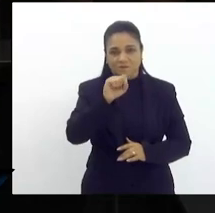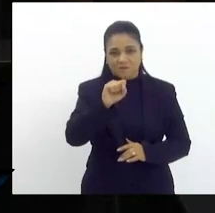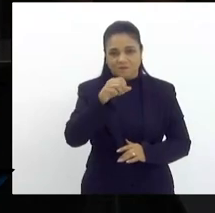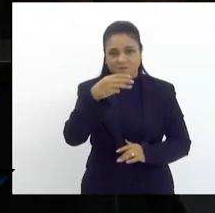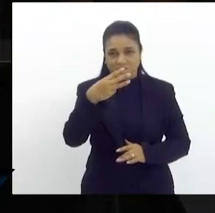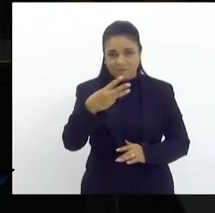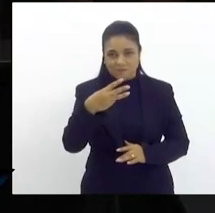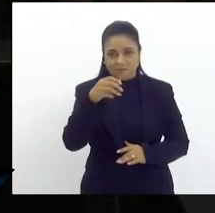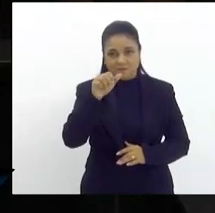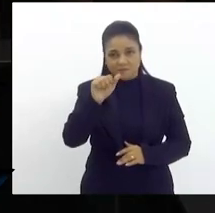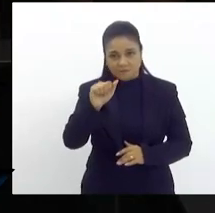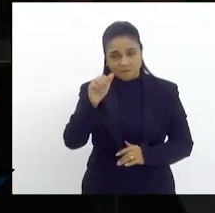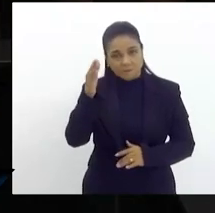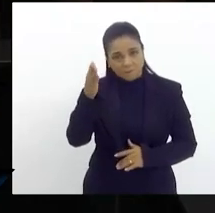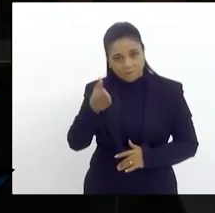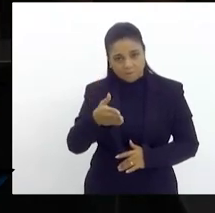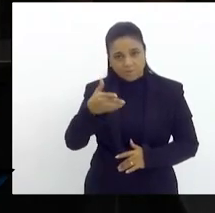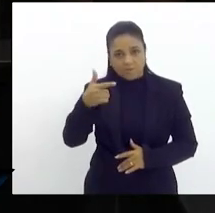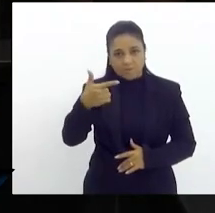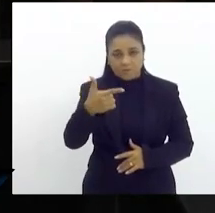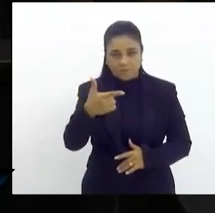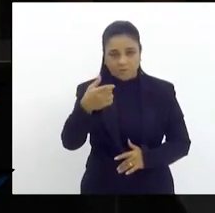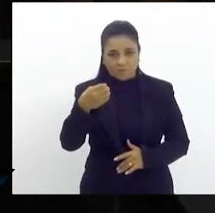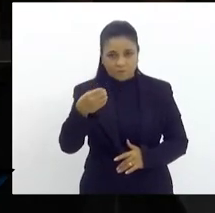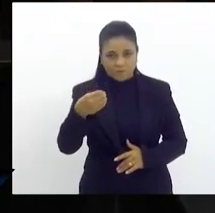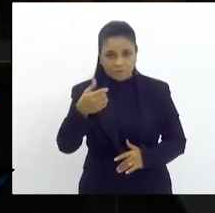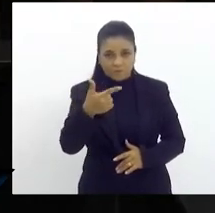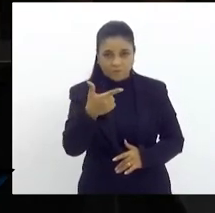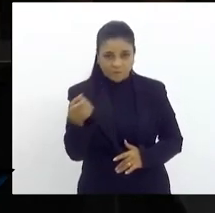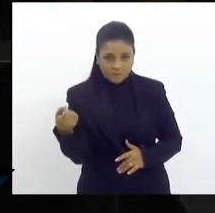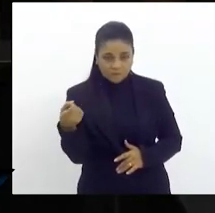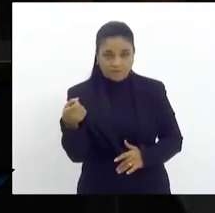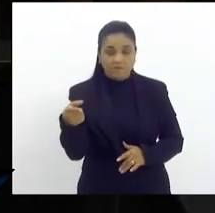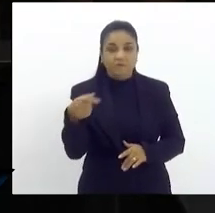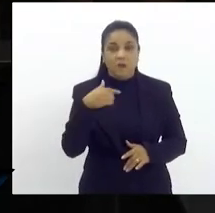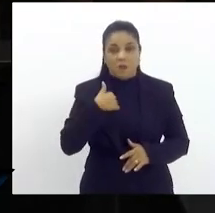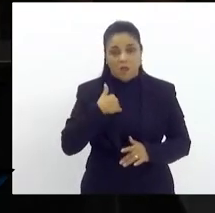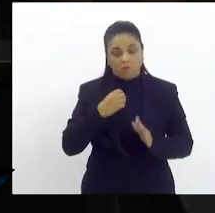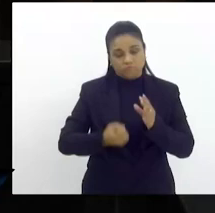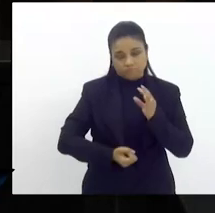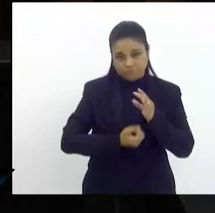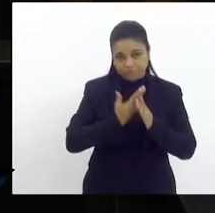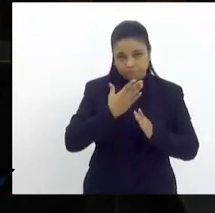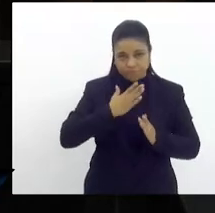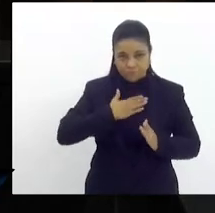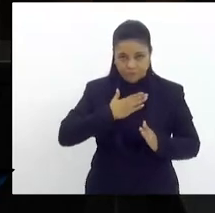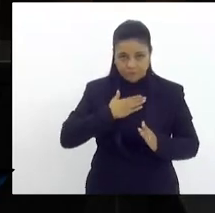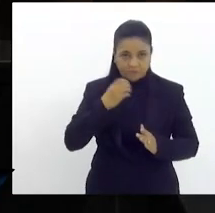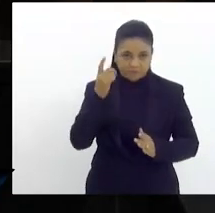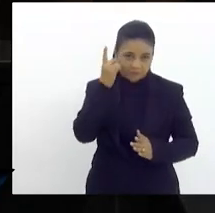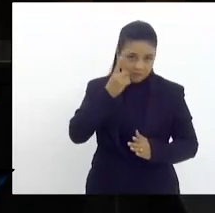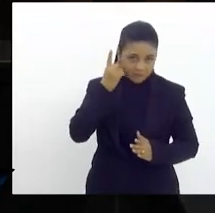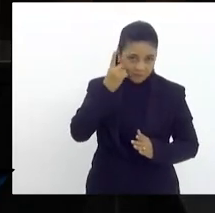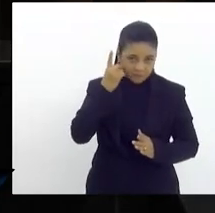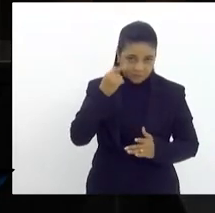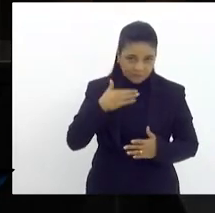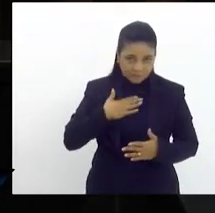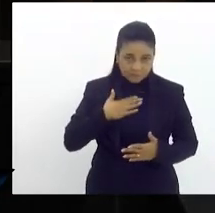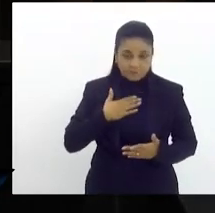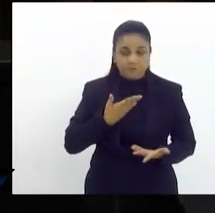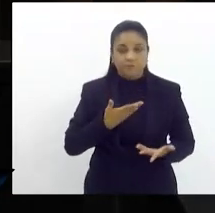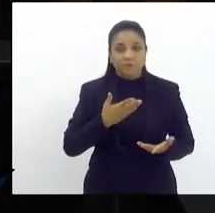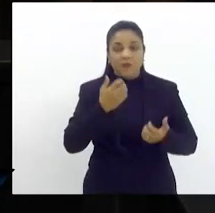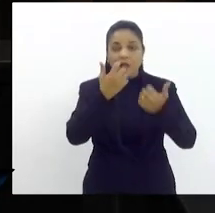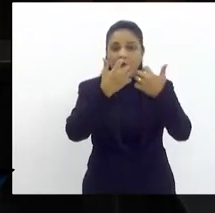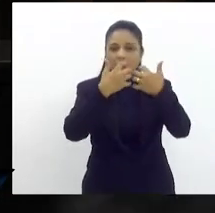de 2020 de mim autoria que foi adaptado